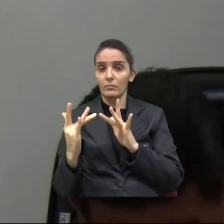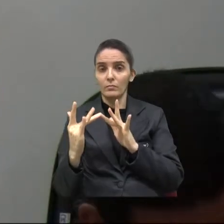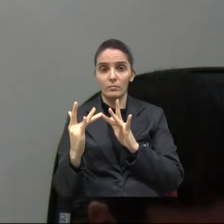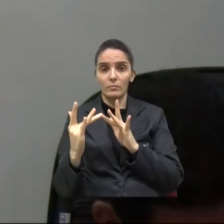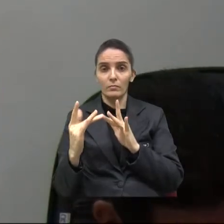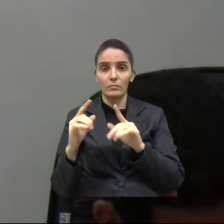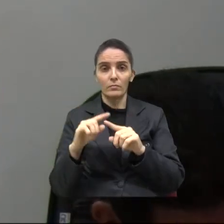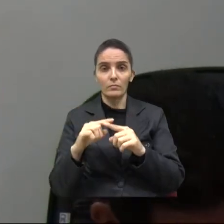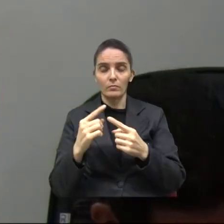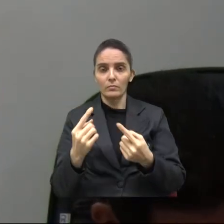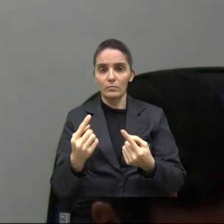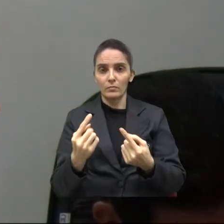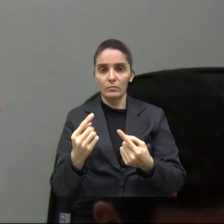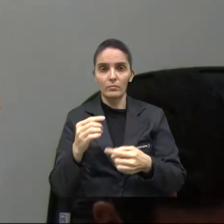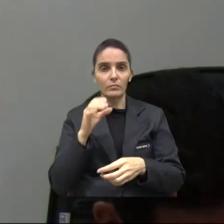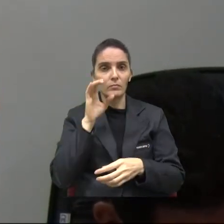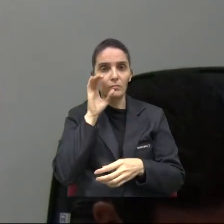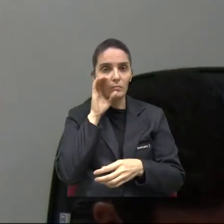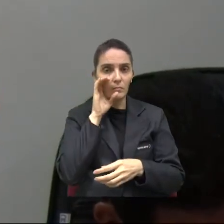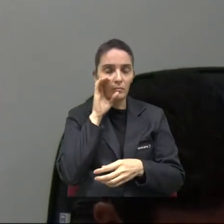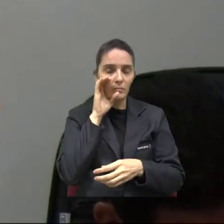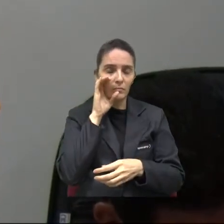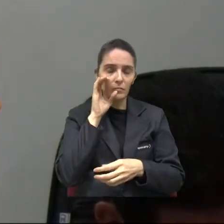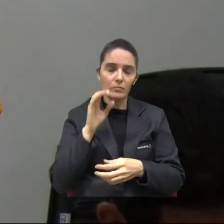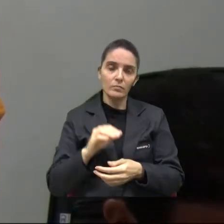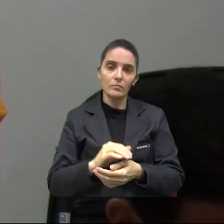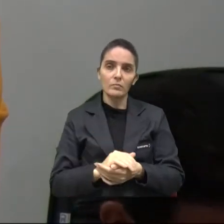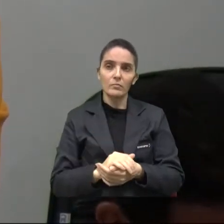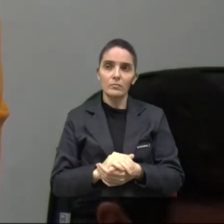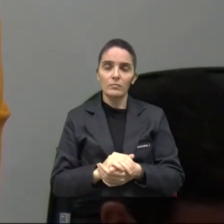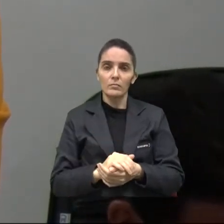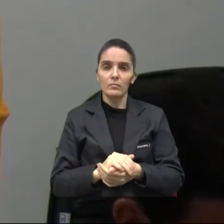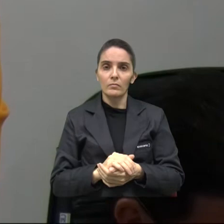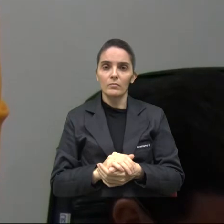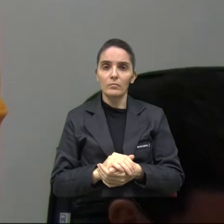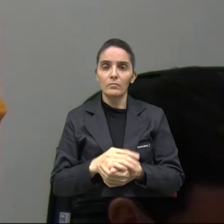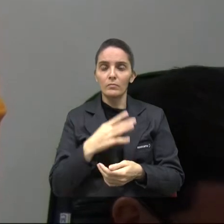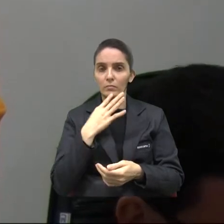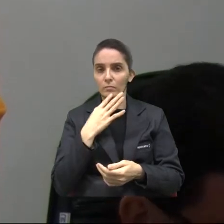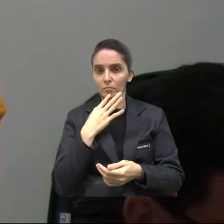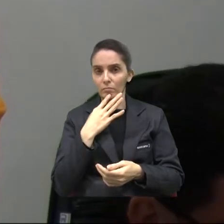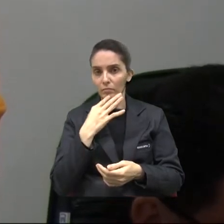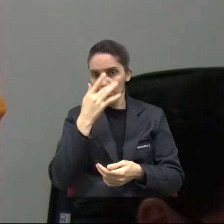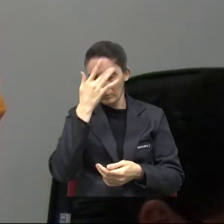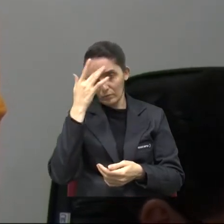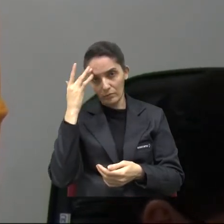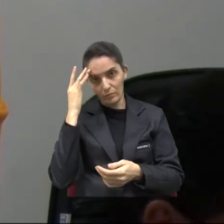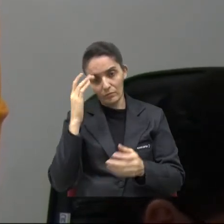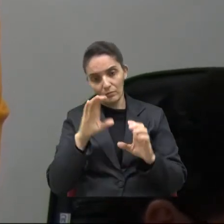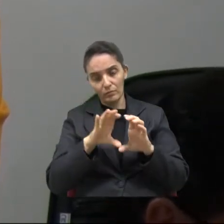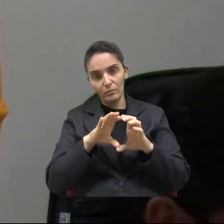eu recebi, inclusive, né, de membros dessa igreja, desse grupo,